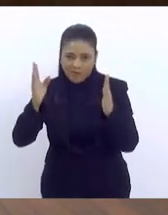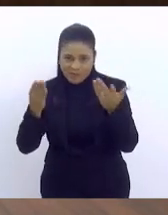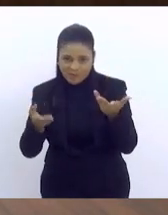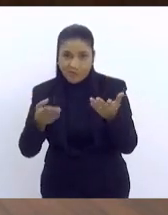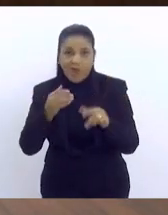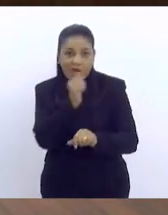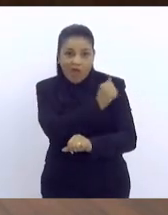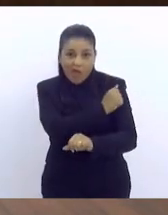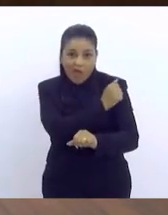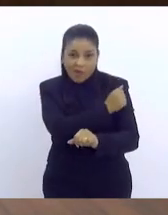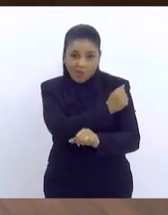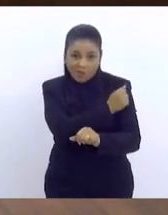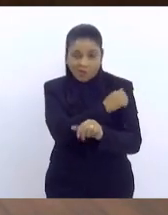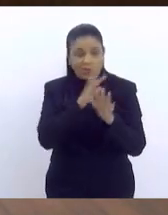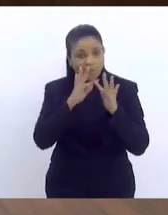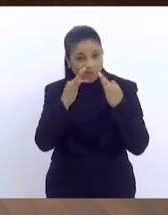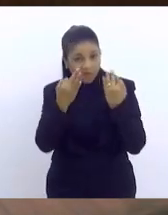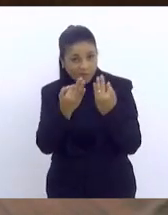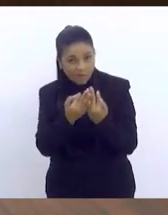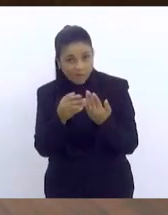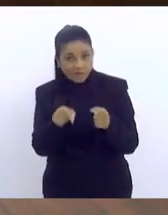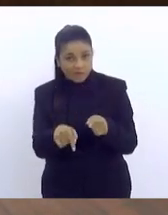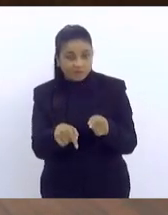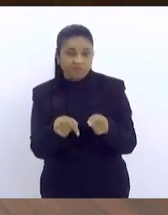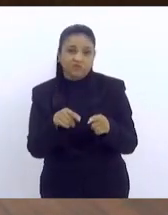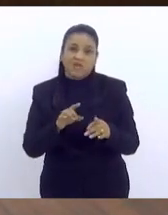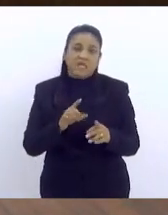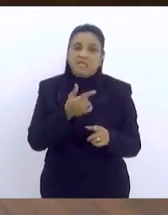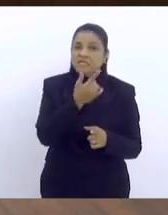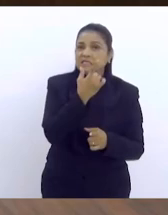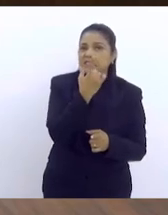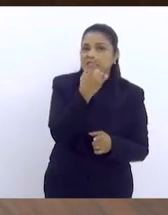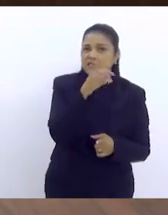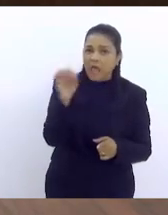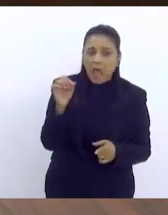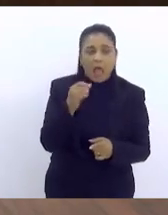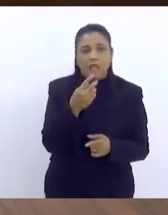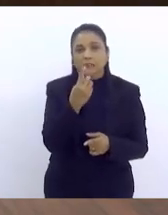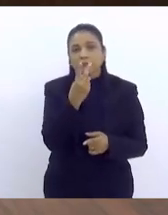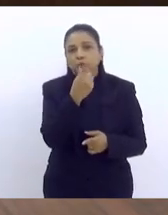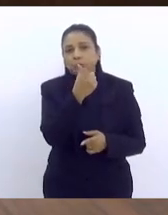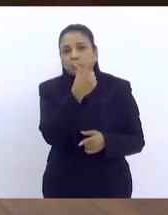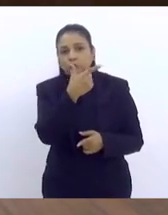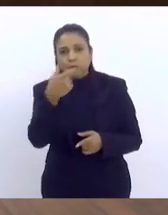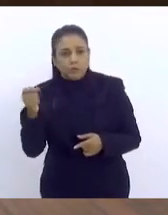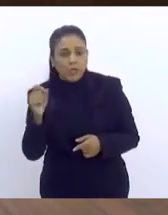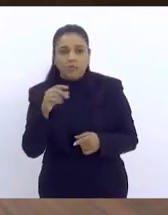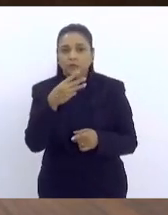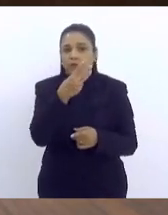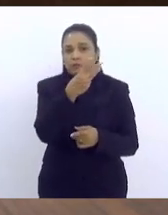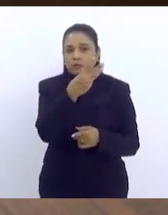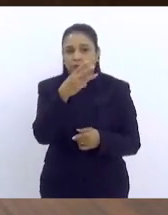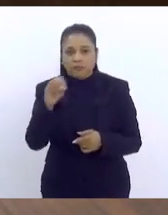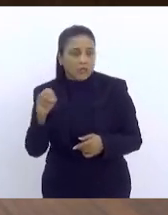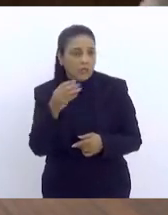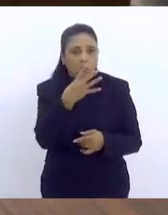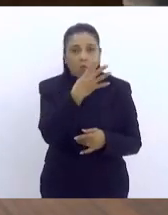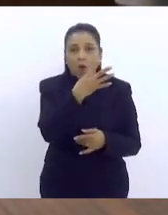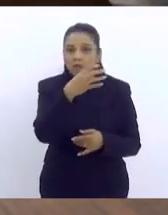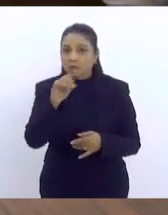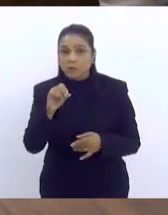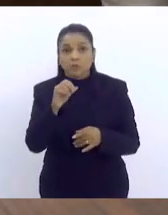e suas respectivas famílias não falam aqui de cem 200 300 ou 400 alunos esse ano